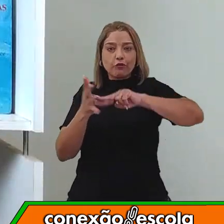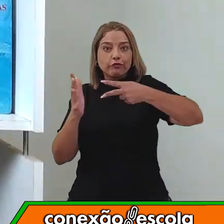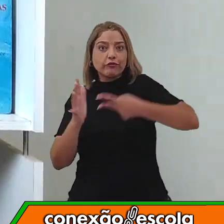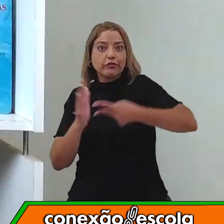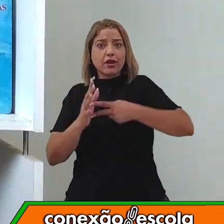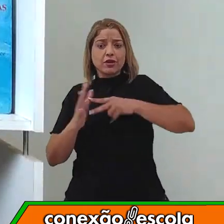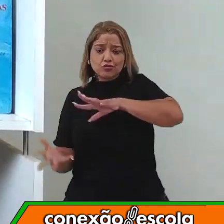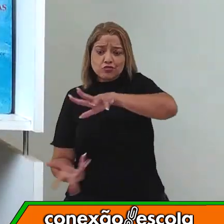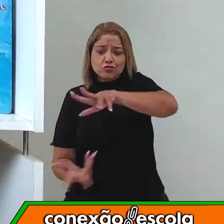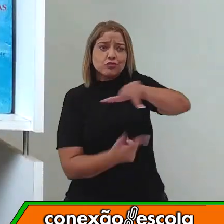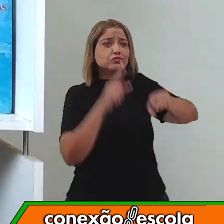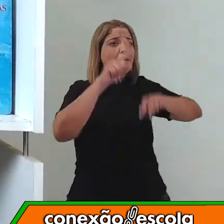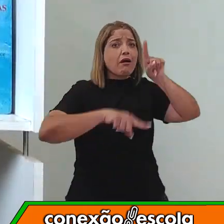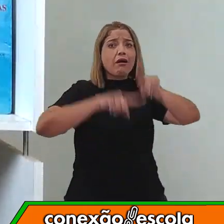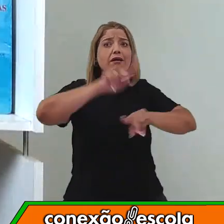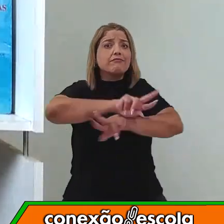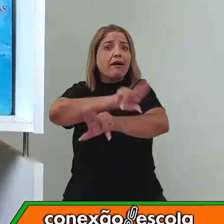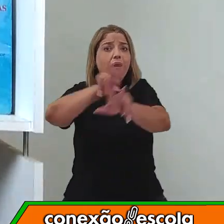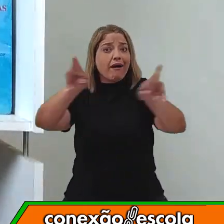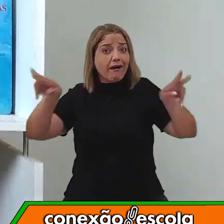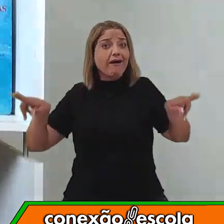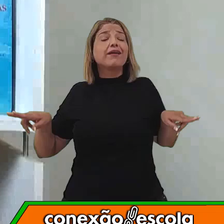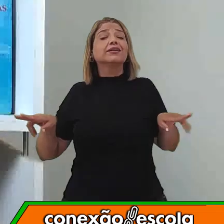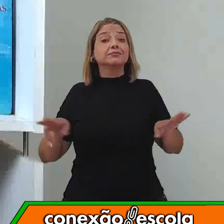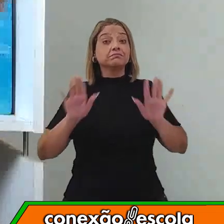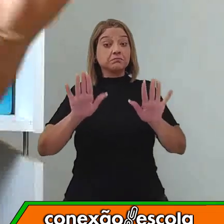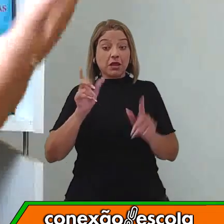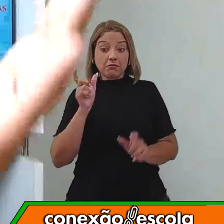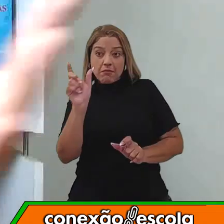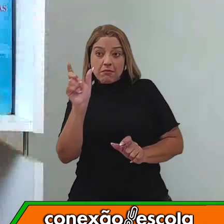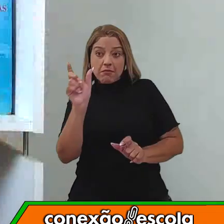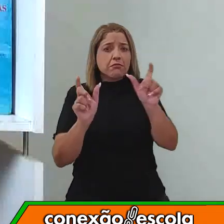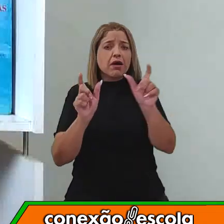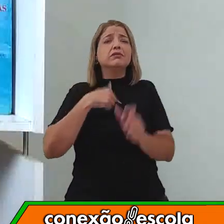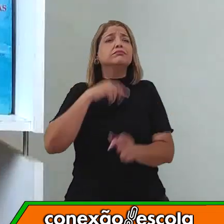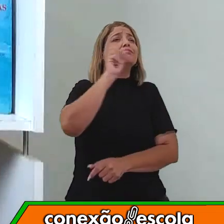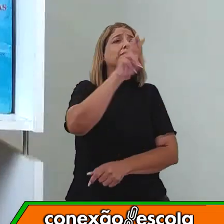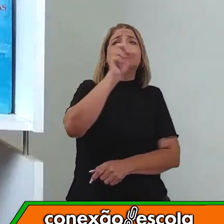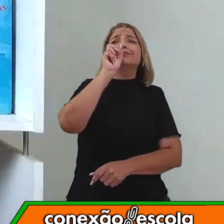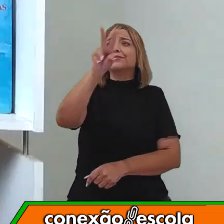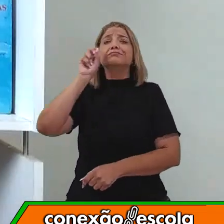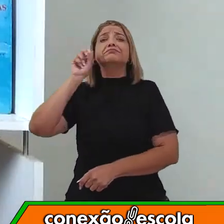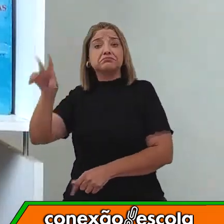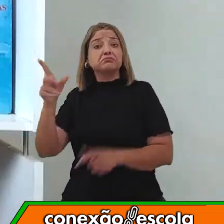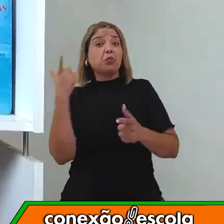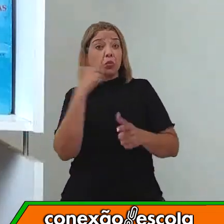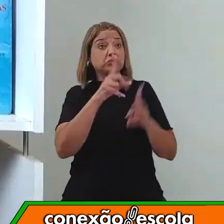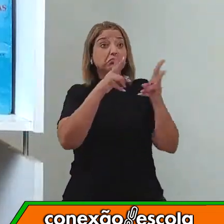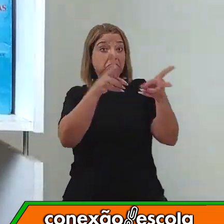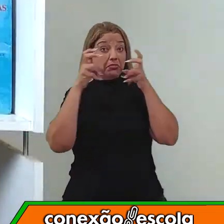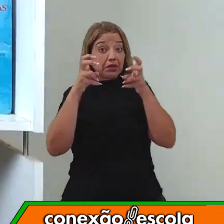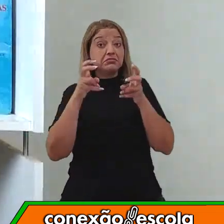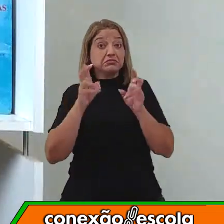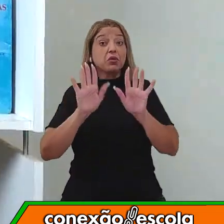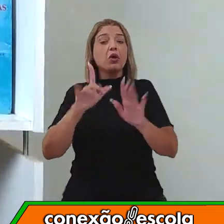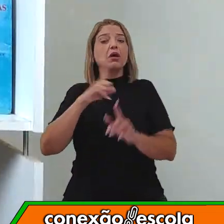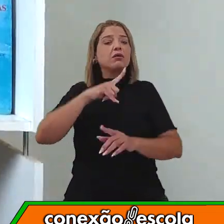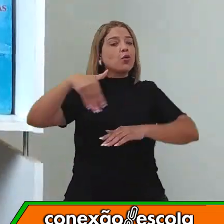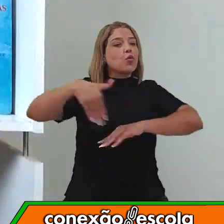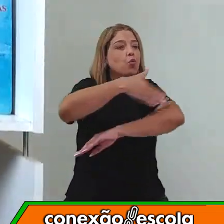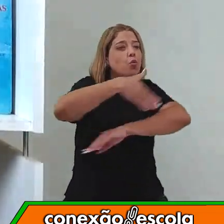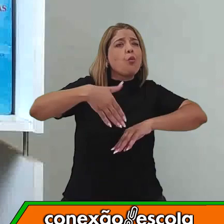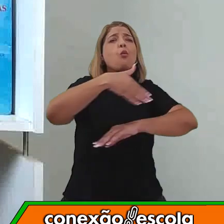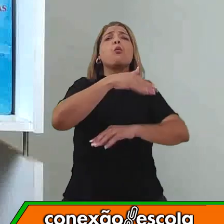mundo e das coisas. E as palavras, elas estão por toda parte, é só olhar. Tem palavras nas